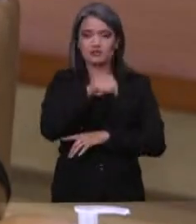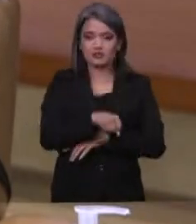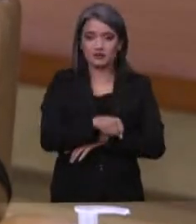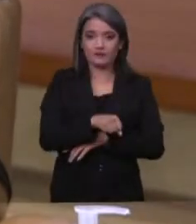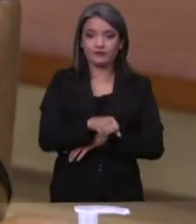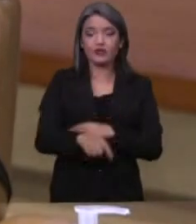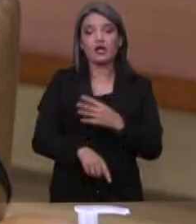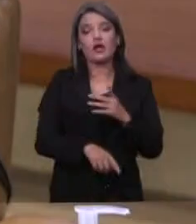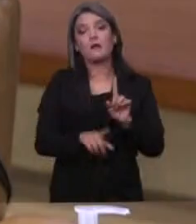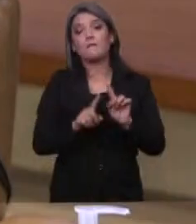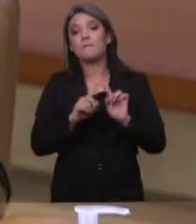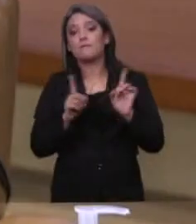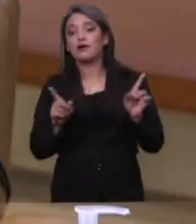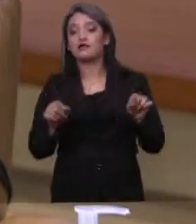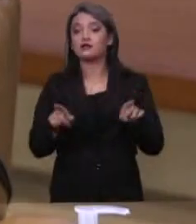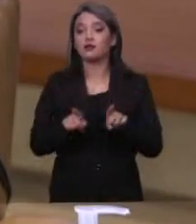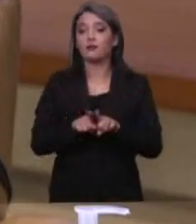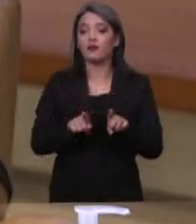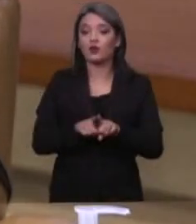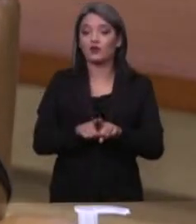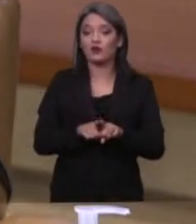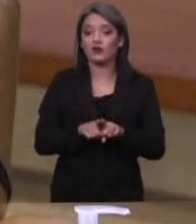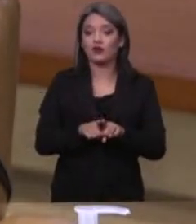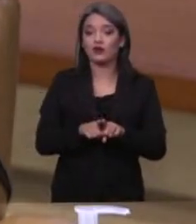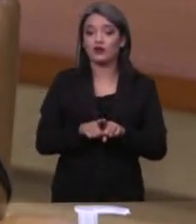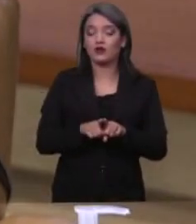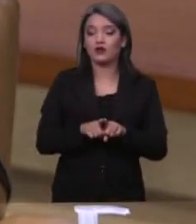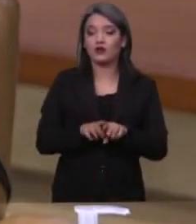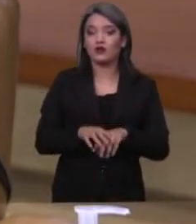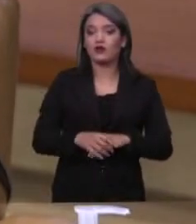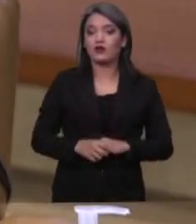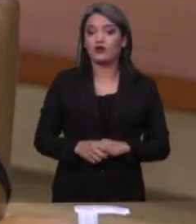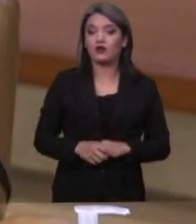Entendi, por outro lado, que nesses crimes